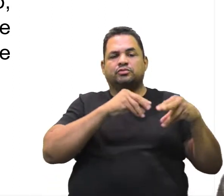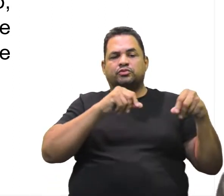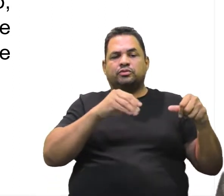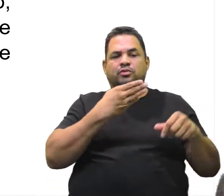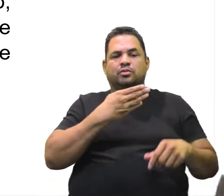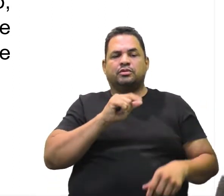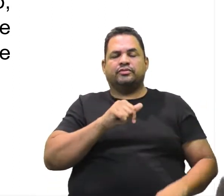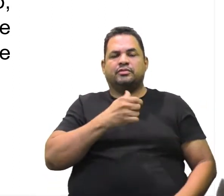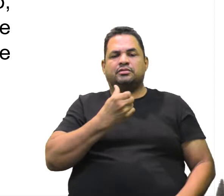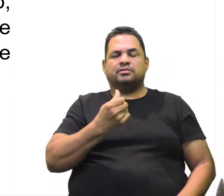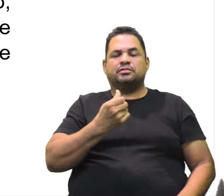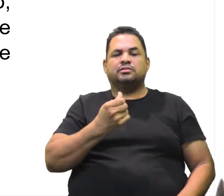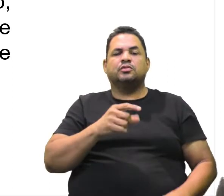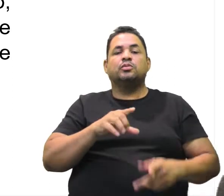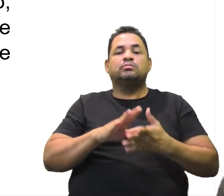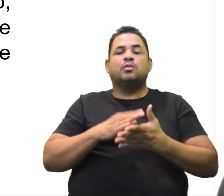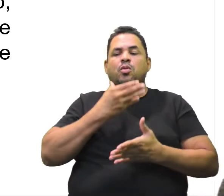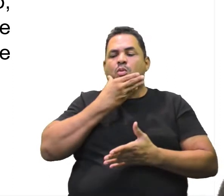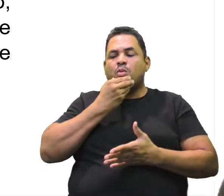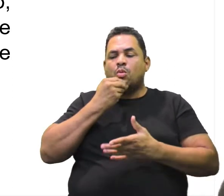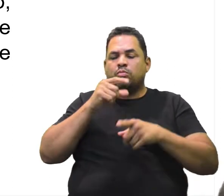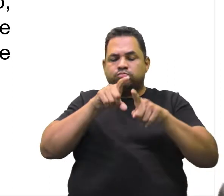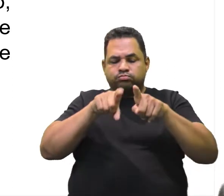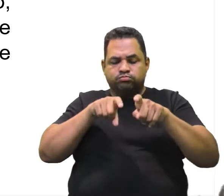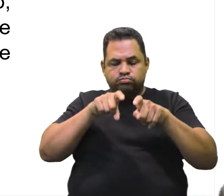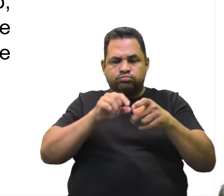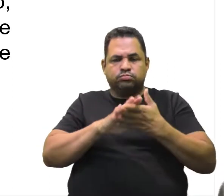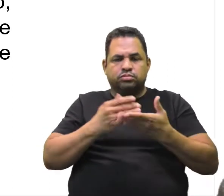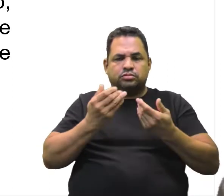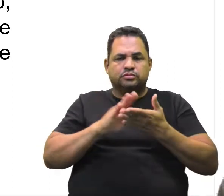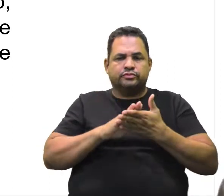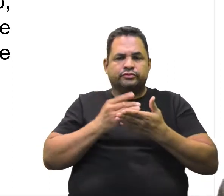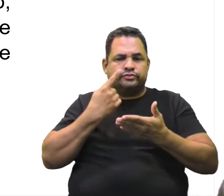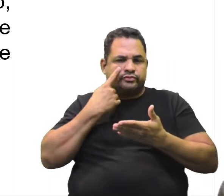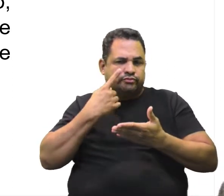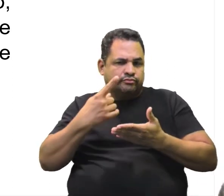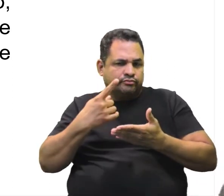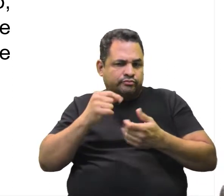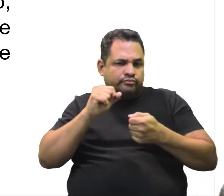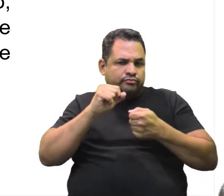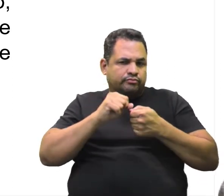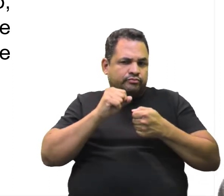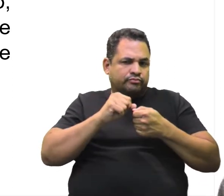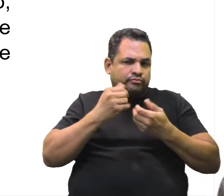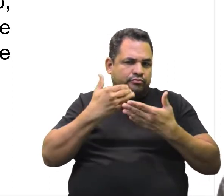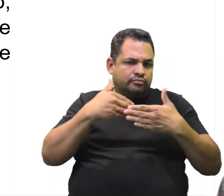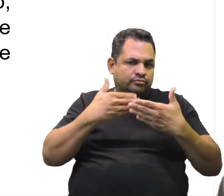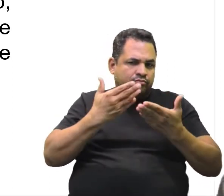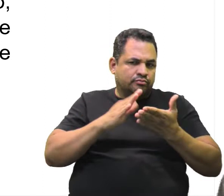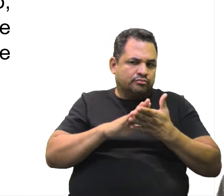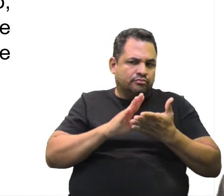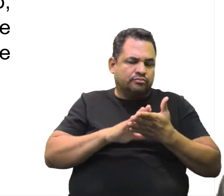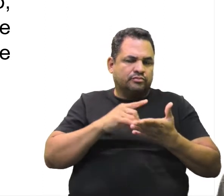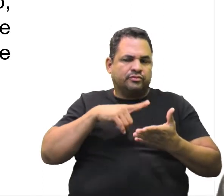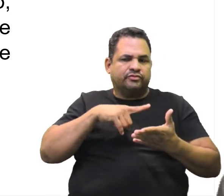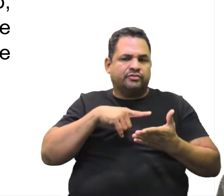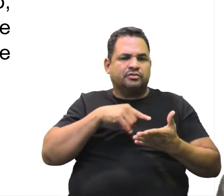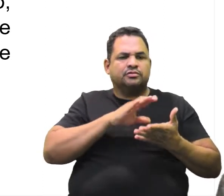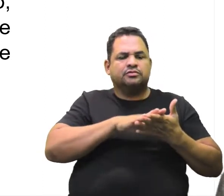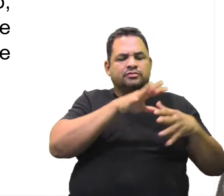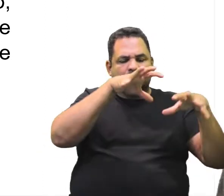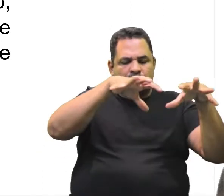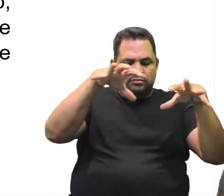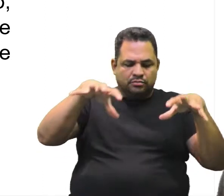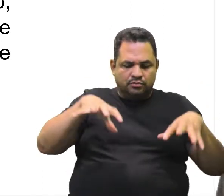4,6. O agricultor resolveu testar 3 produtos de correção de pH em diferentes áreas da